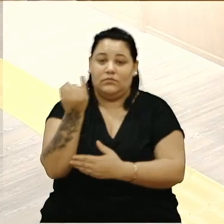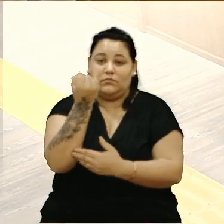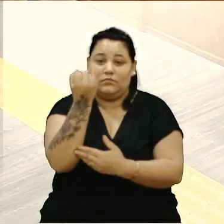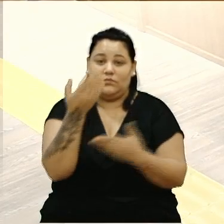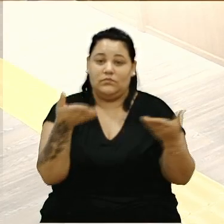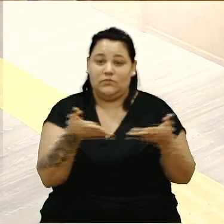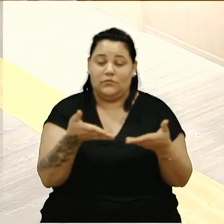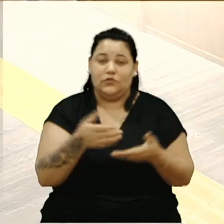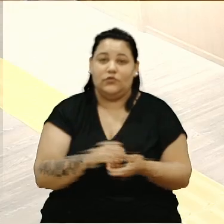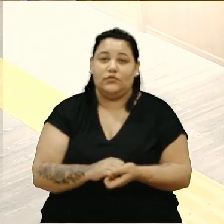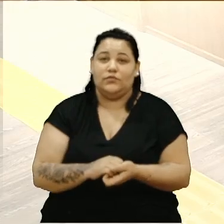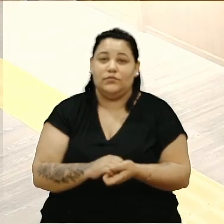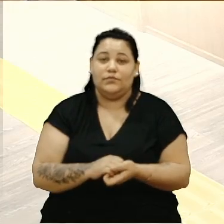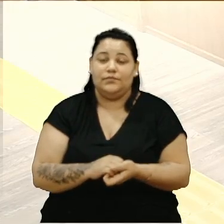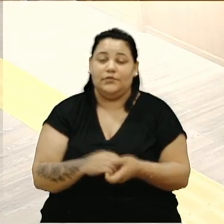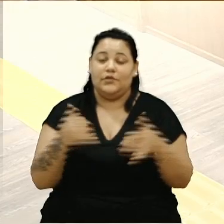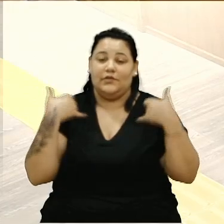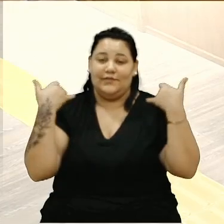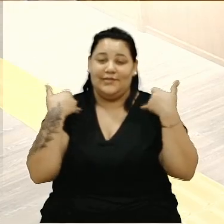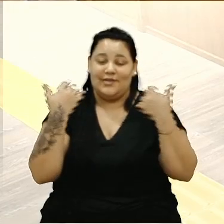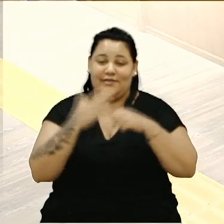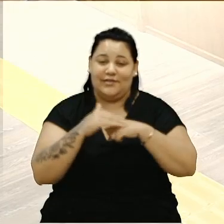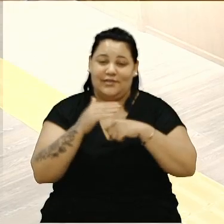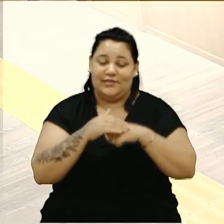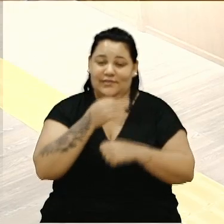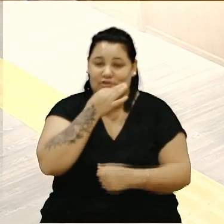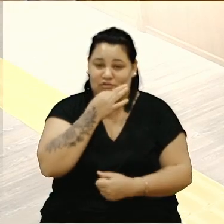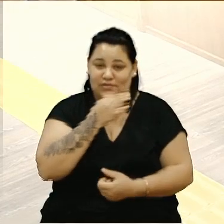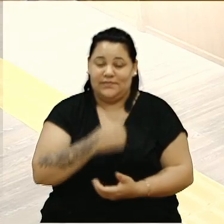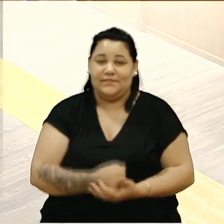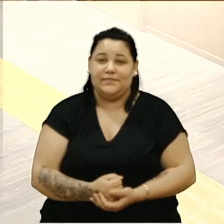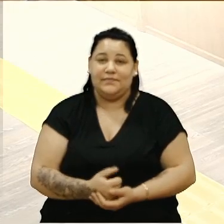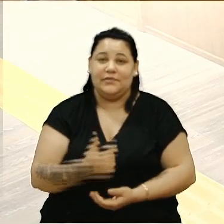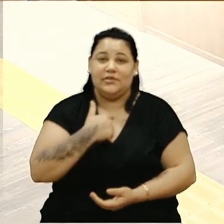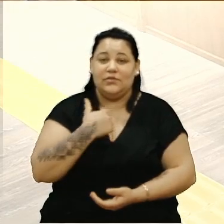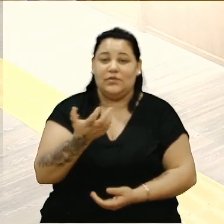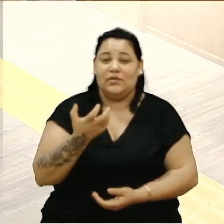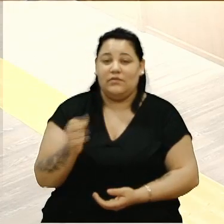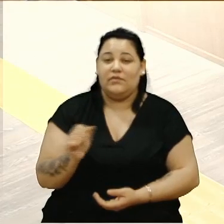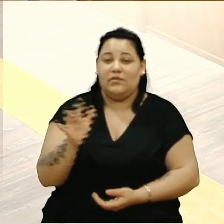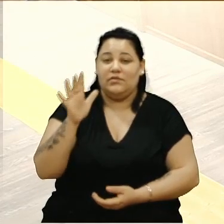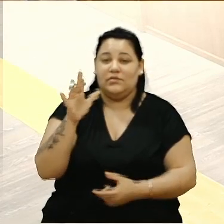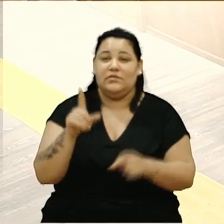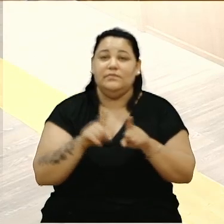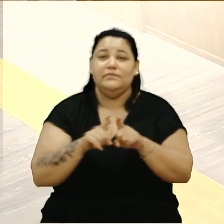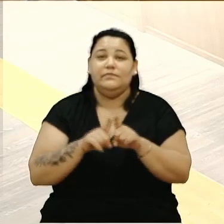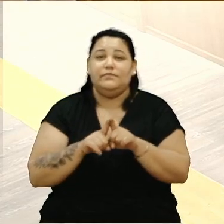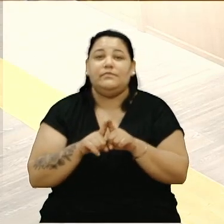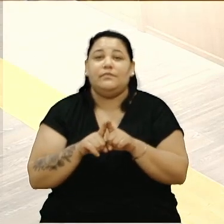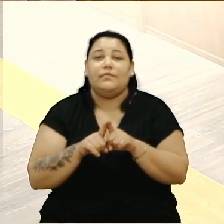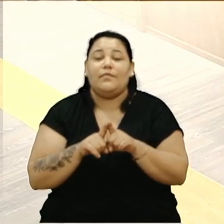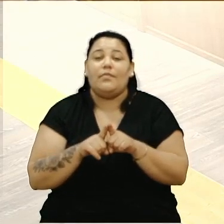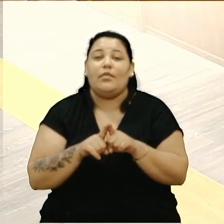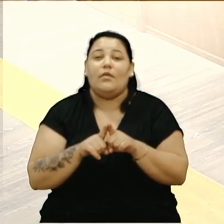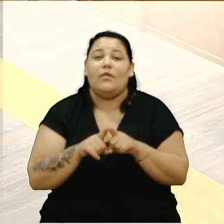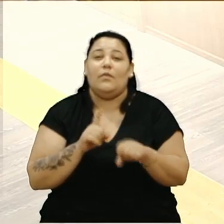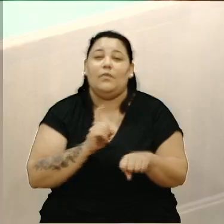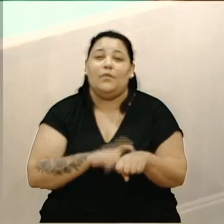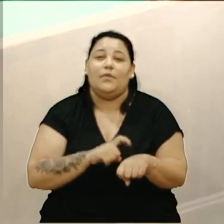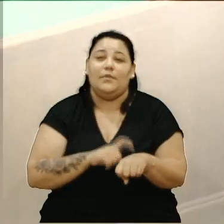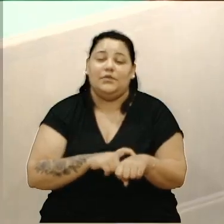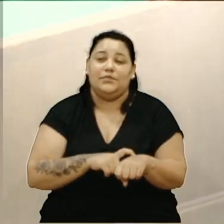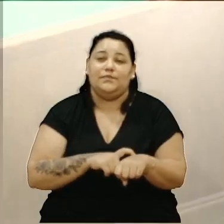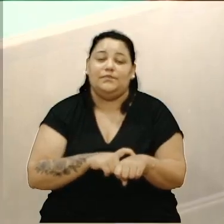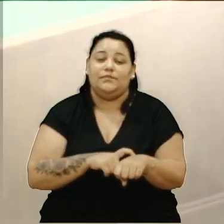no aniversário da nossa querida Caxias do Sul. Eu quero valorizar o momento do